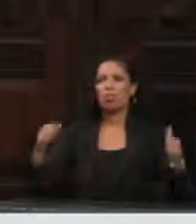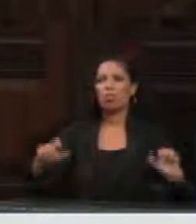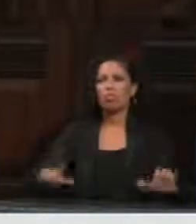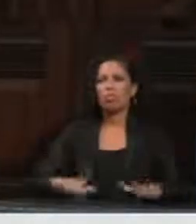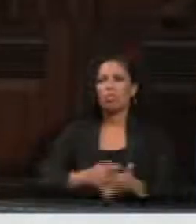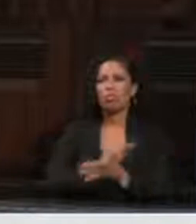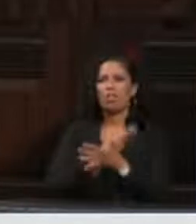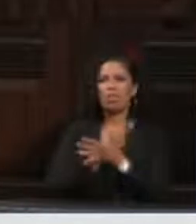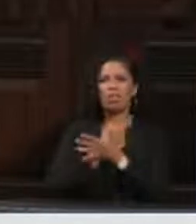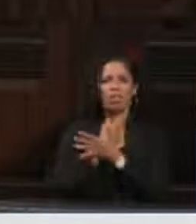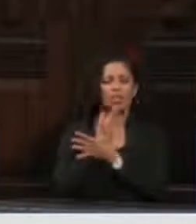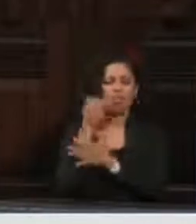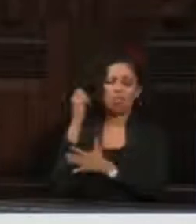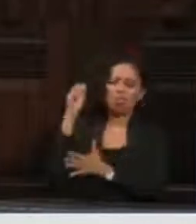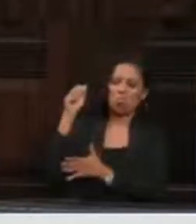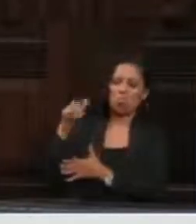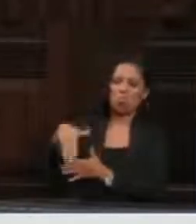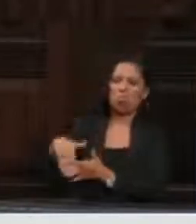dessa política